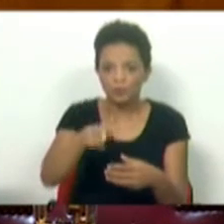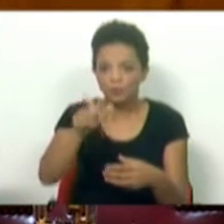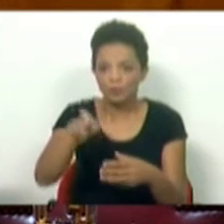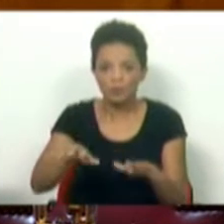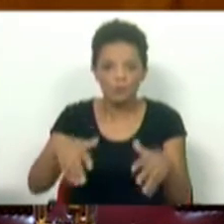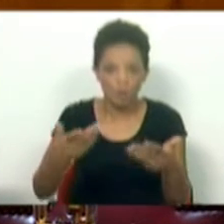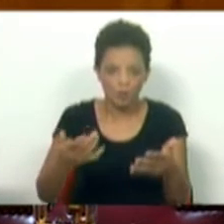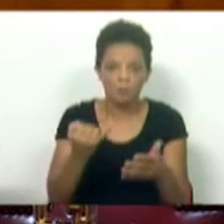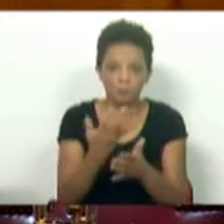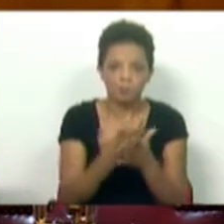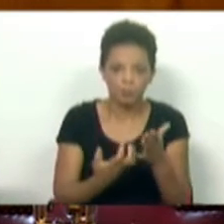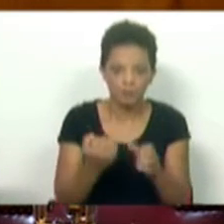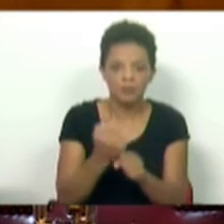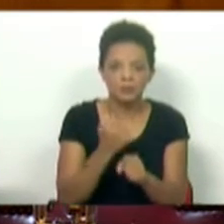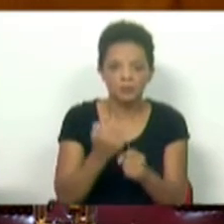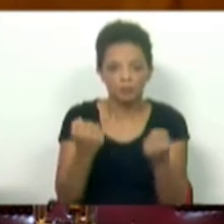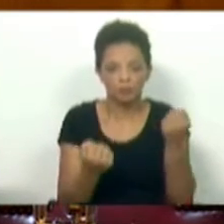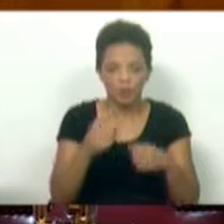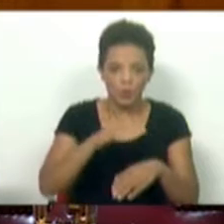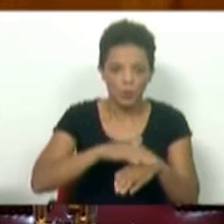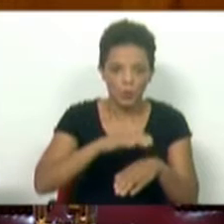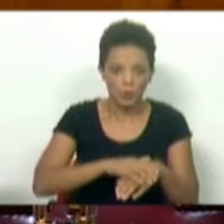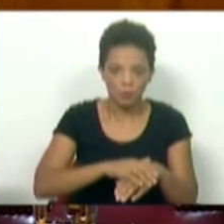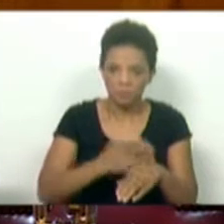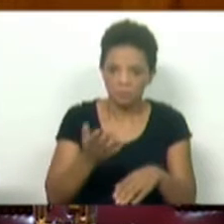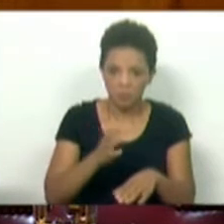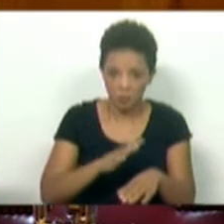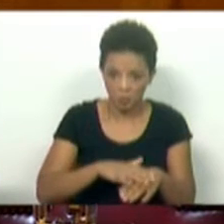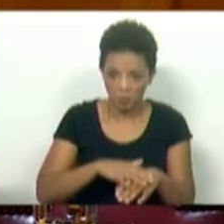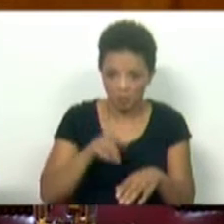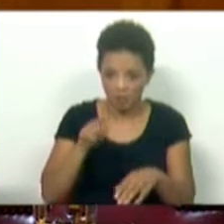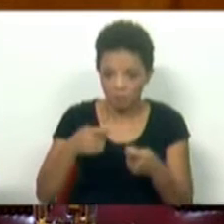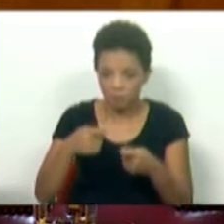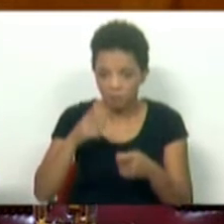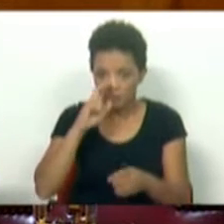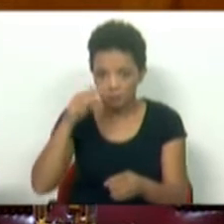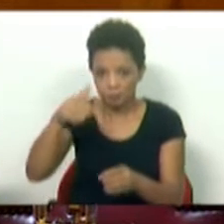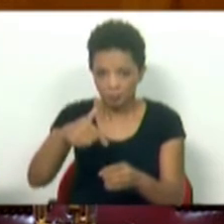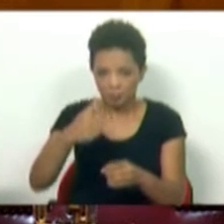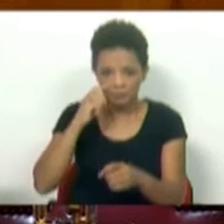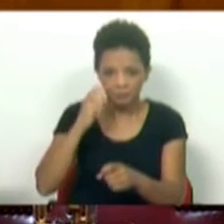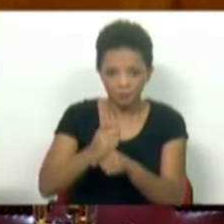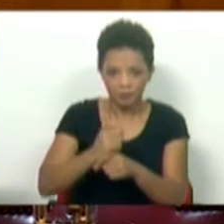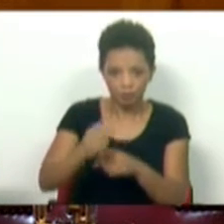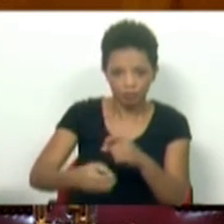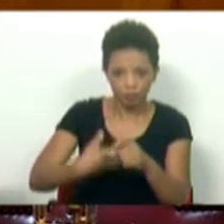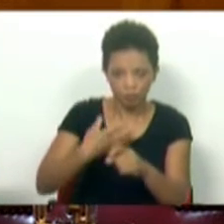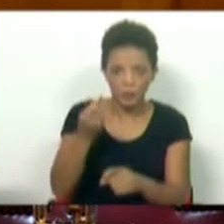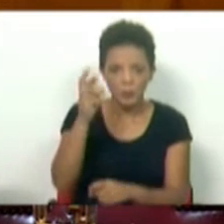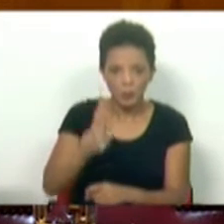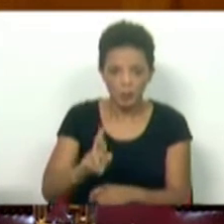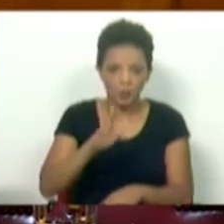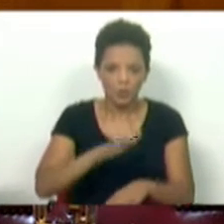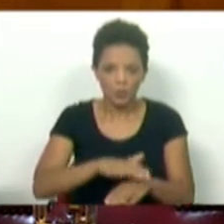final a contribuição do serviço rodoviário e por isso não é devida nenhuma gasolineira exigir ao Estado a devolução de um valor que